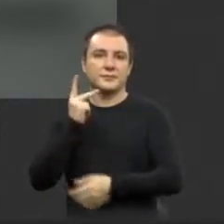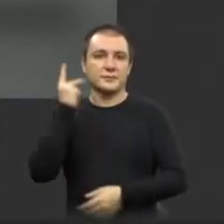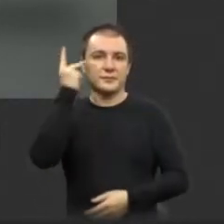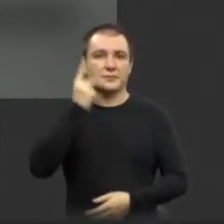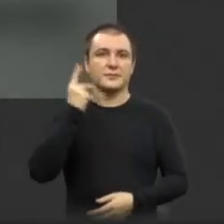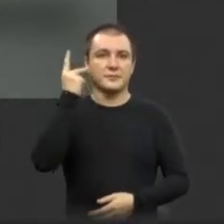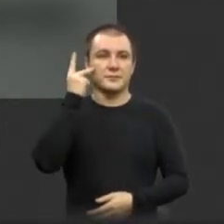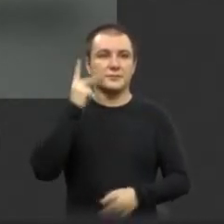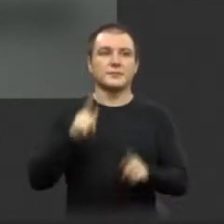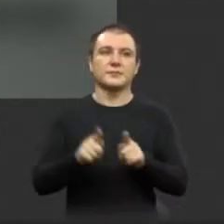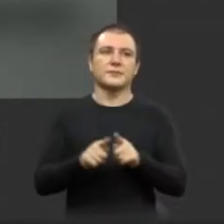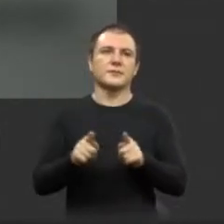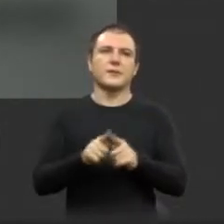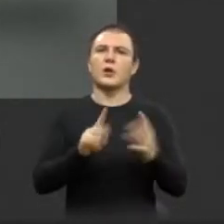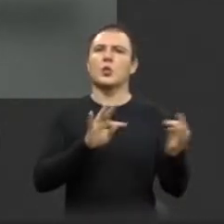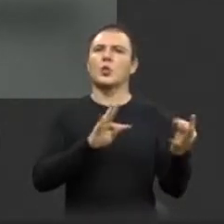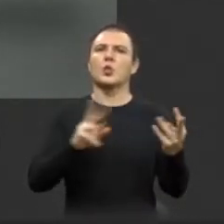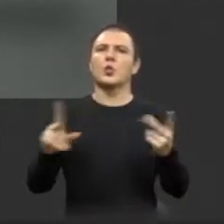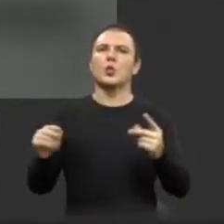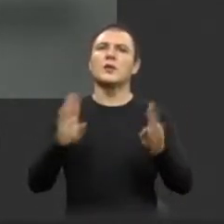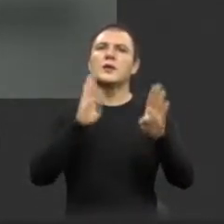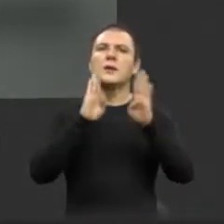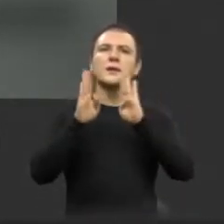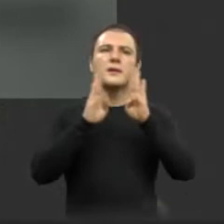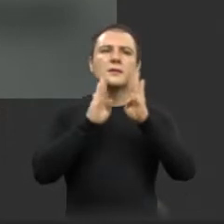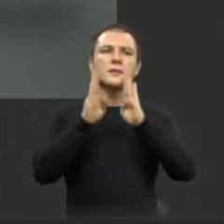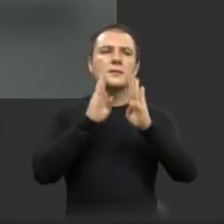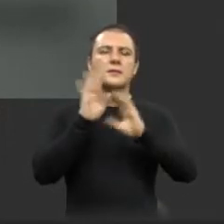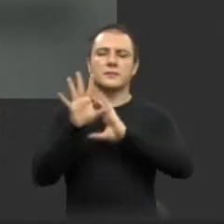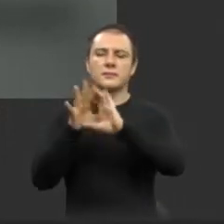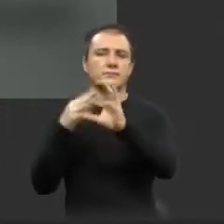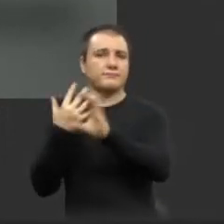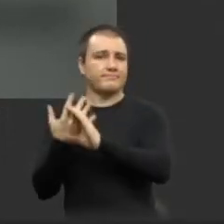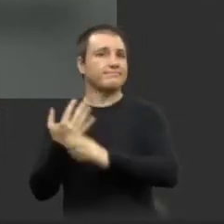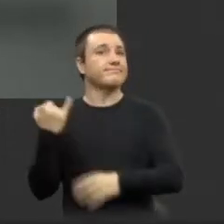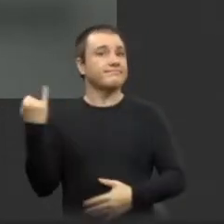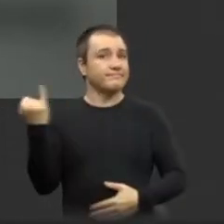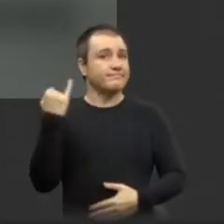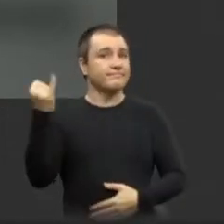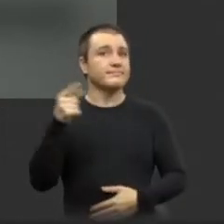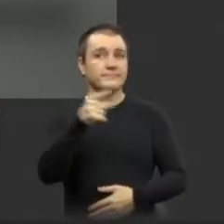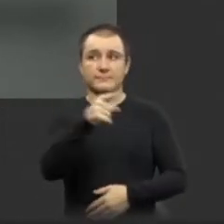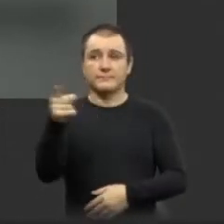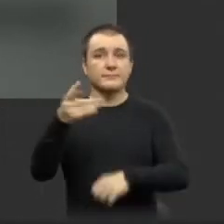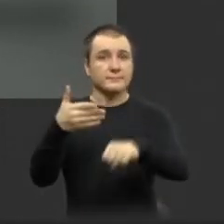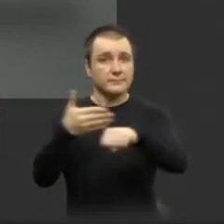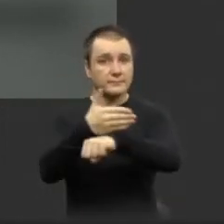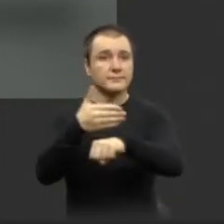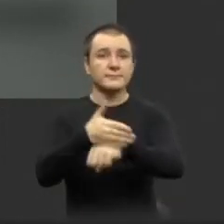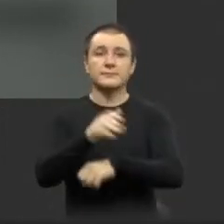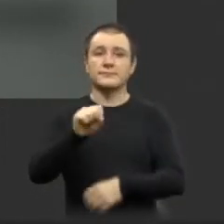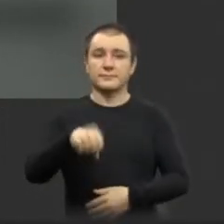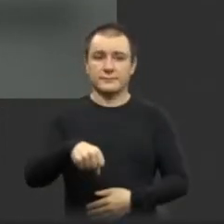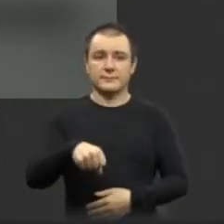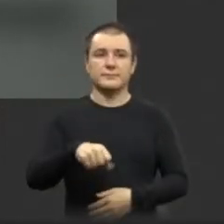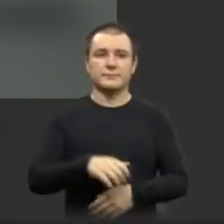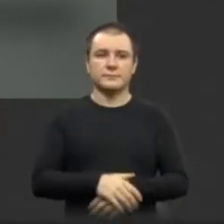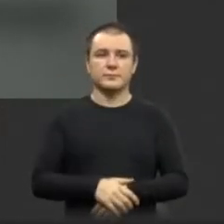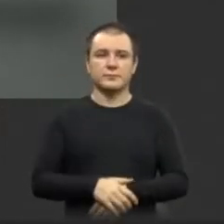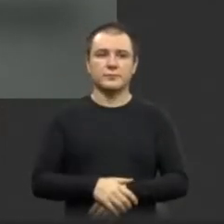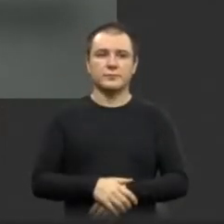e para todo mundo tá participando do Facebook do YouTube é muito importante essa participação de vocês